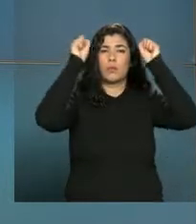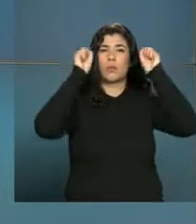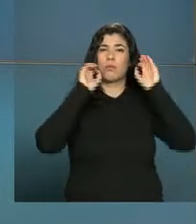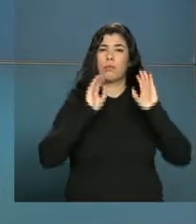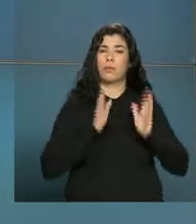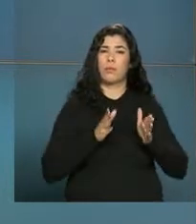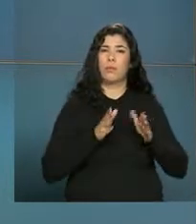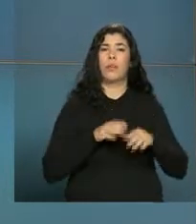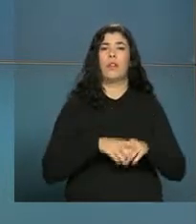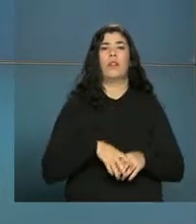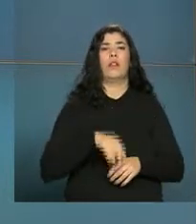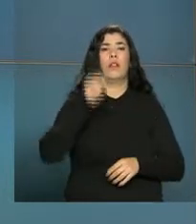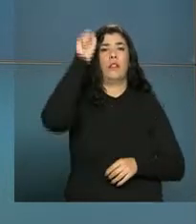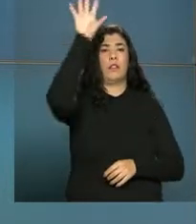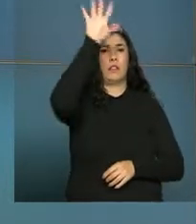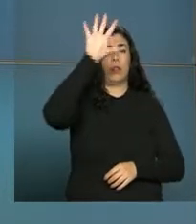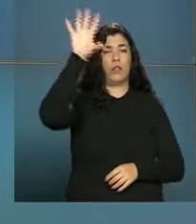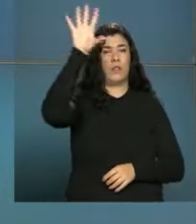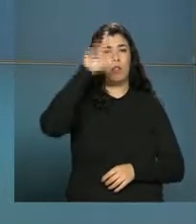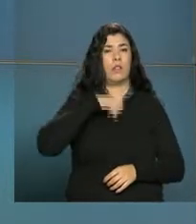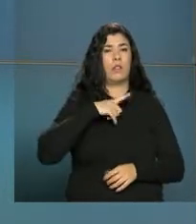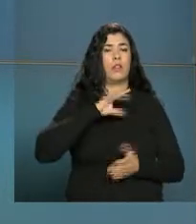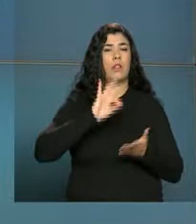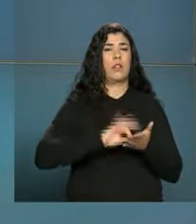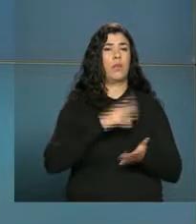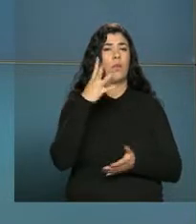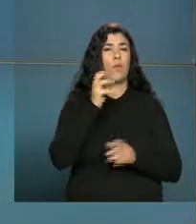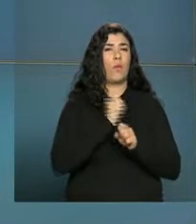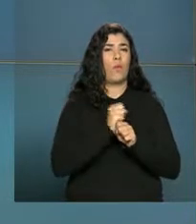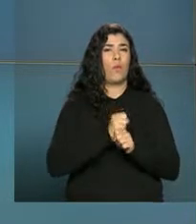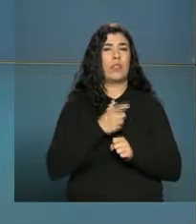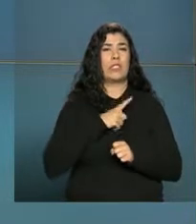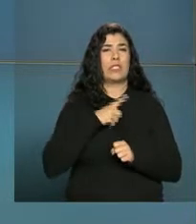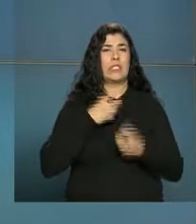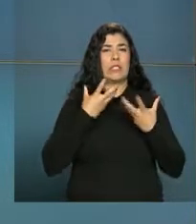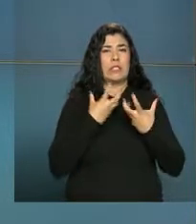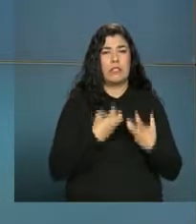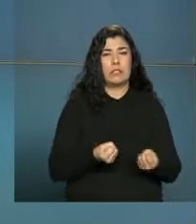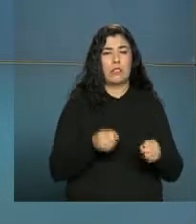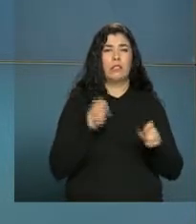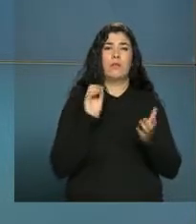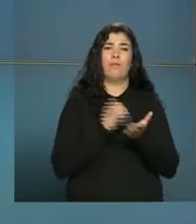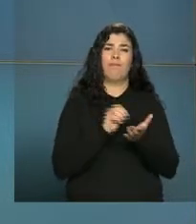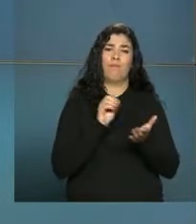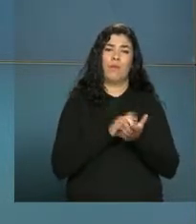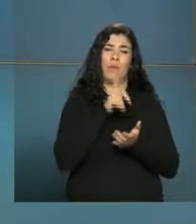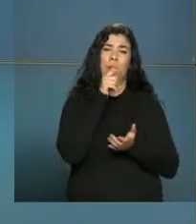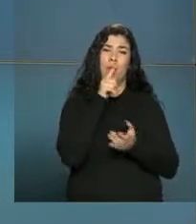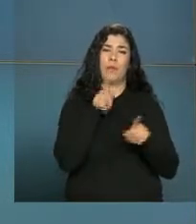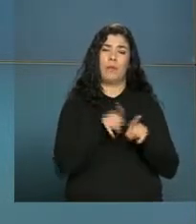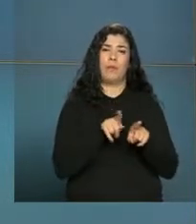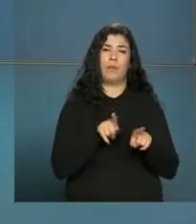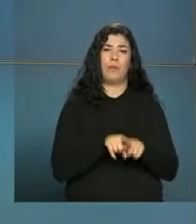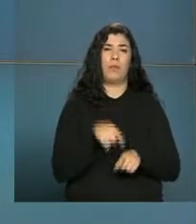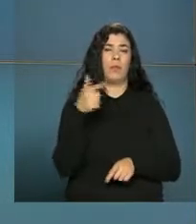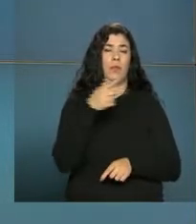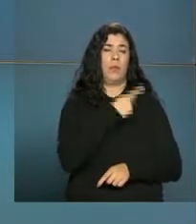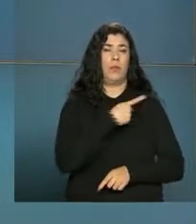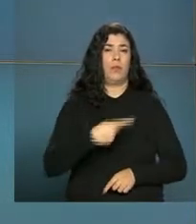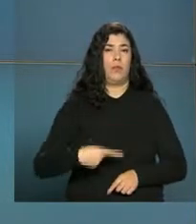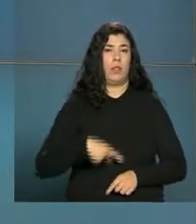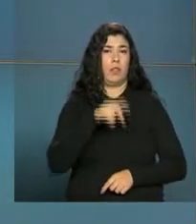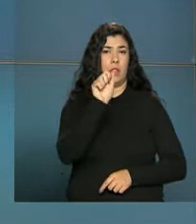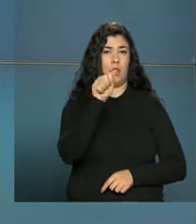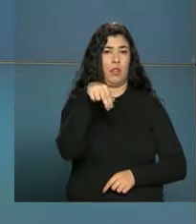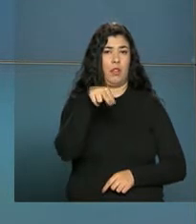recessão a região Nordeste registrou o quarto ano mais seco na região com chuvas irregulares segundo o presidente da